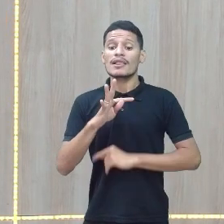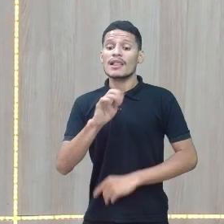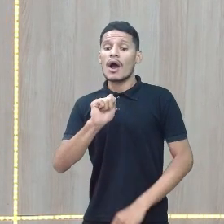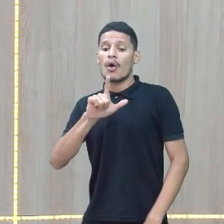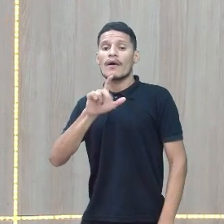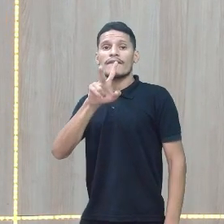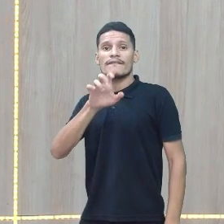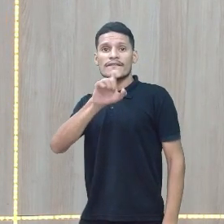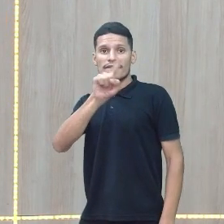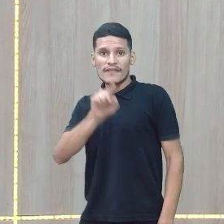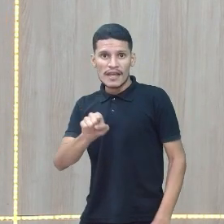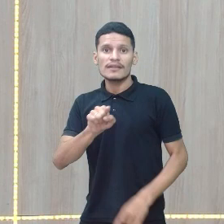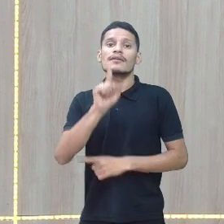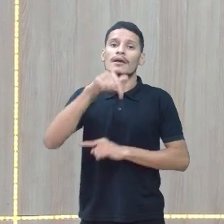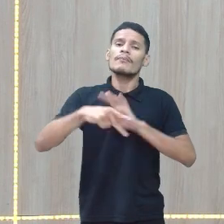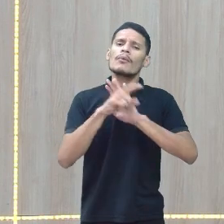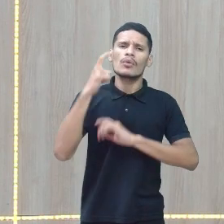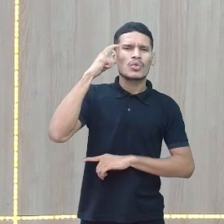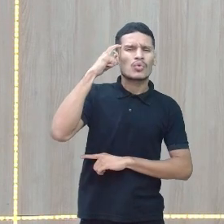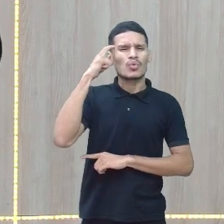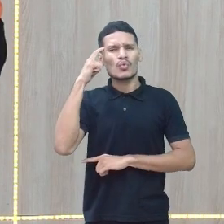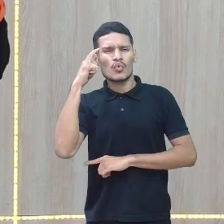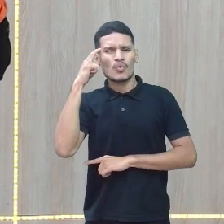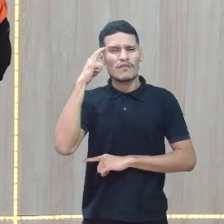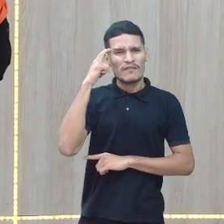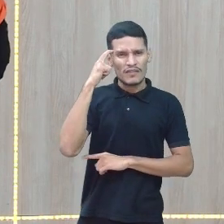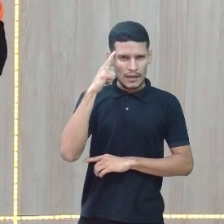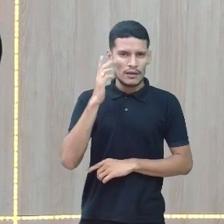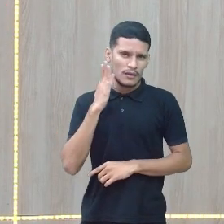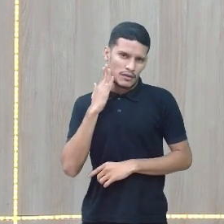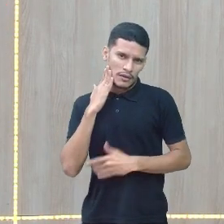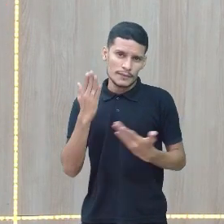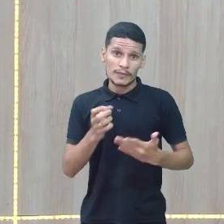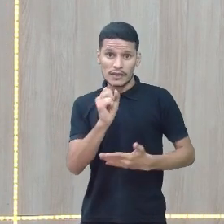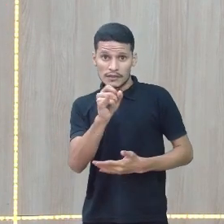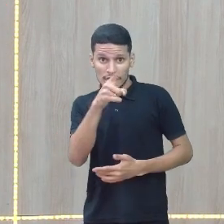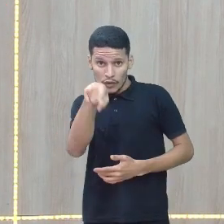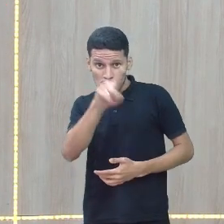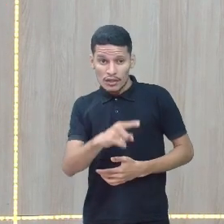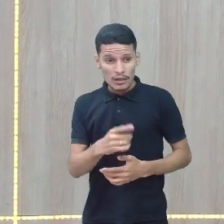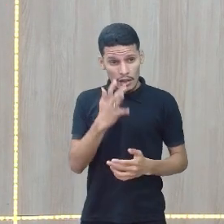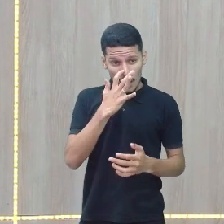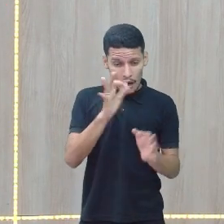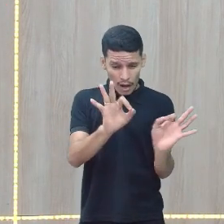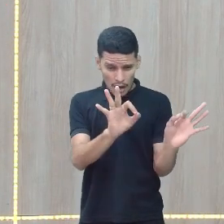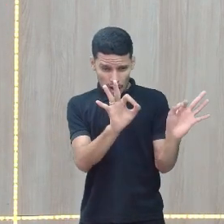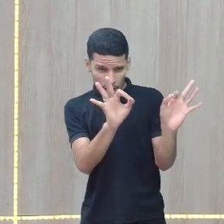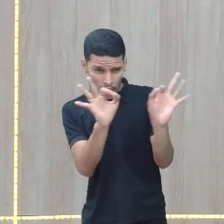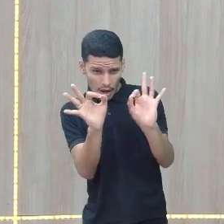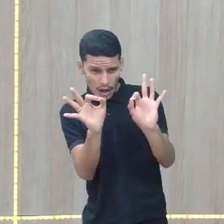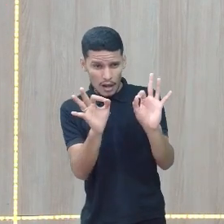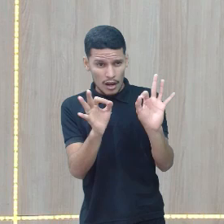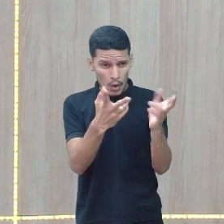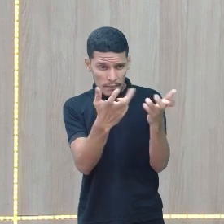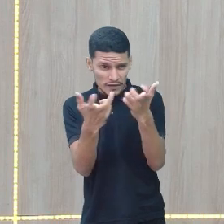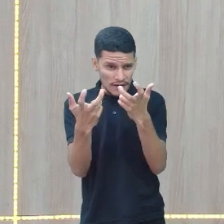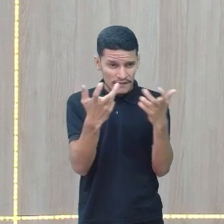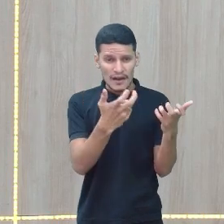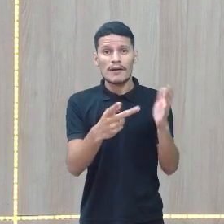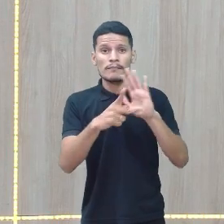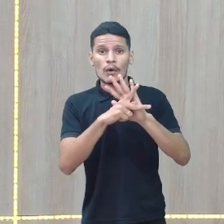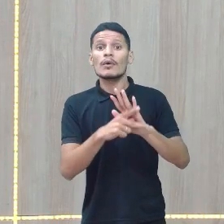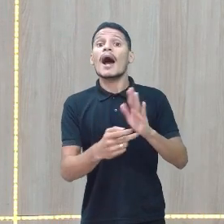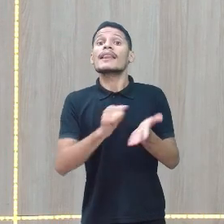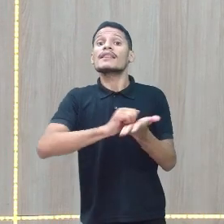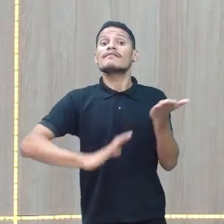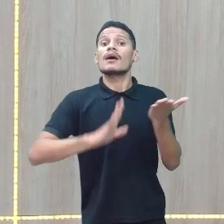é? Representa essa dúvida. Então, talvez, quando você observar, não é? E no enunciado das atividades que a